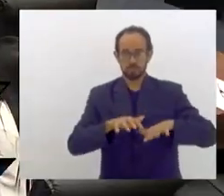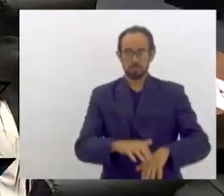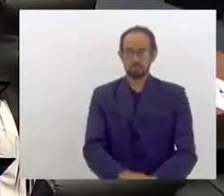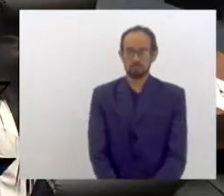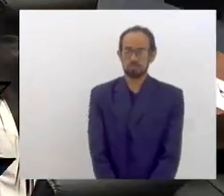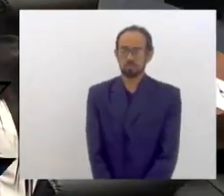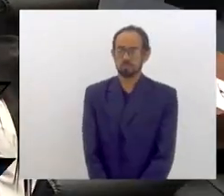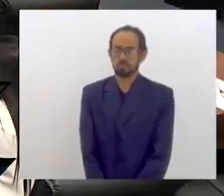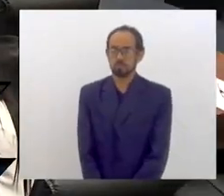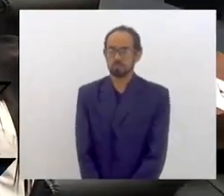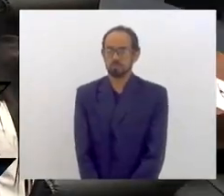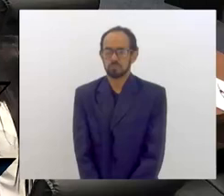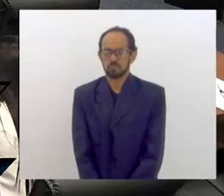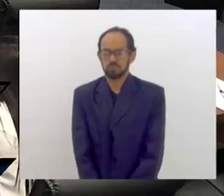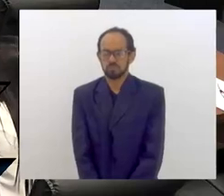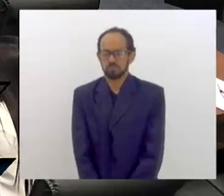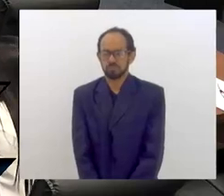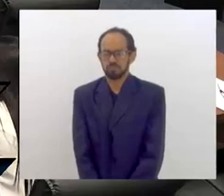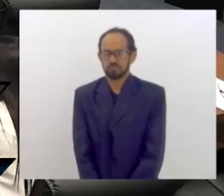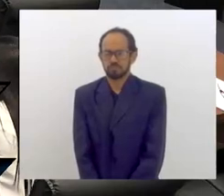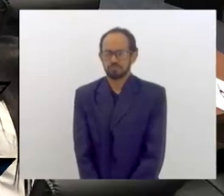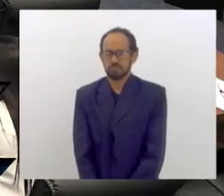Oi? Senhor...